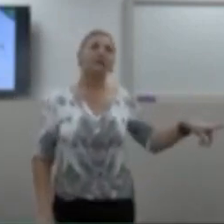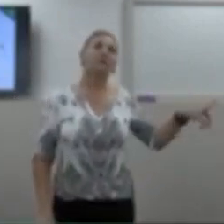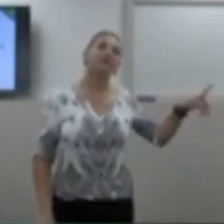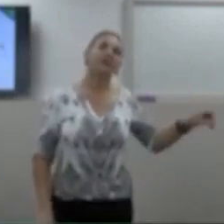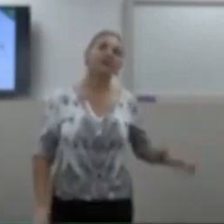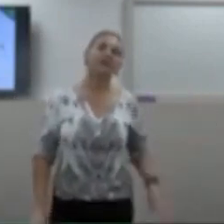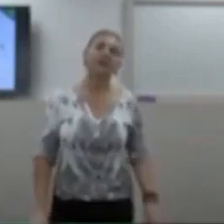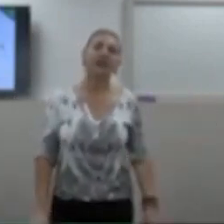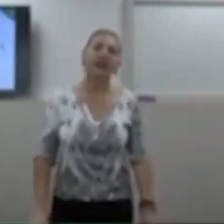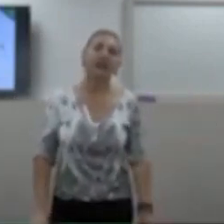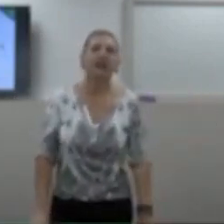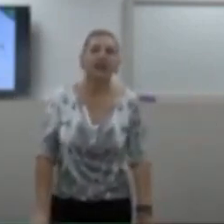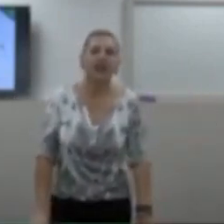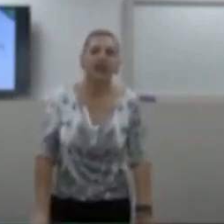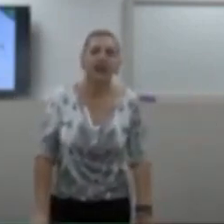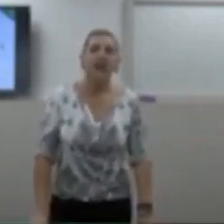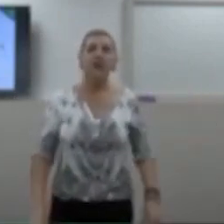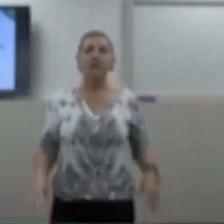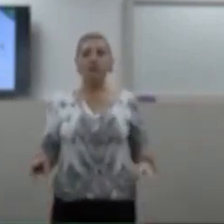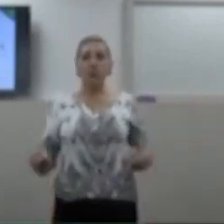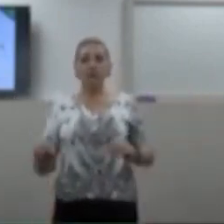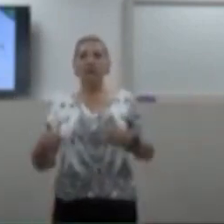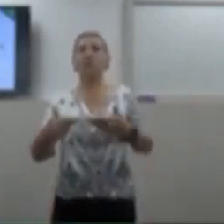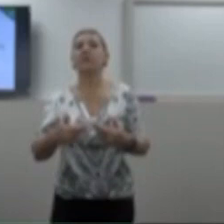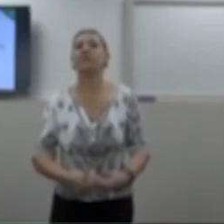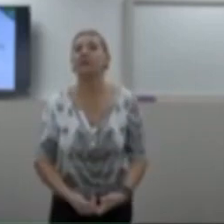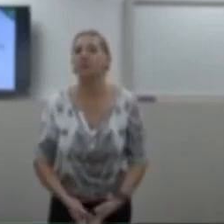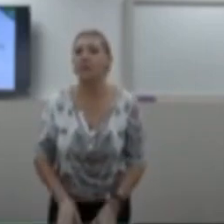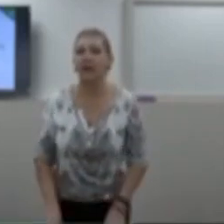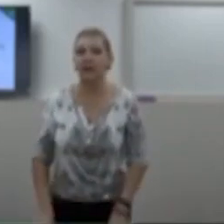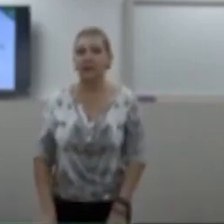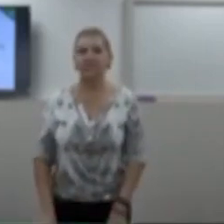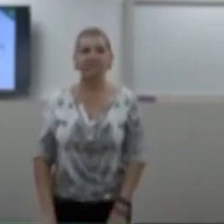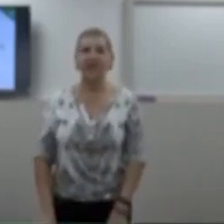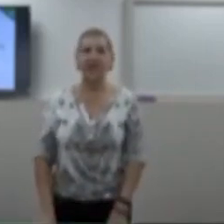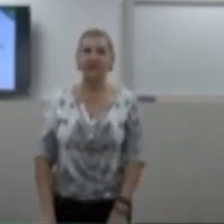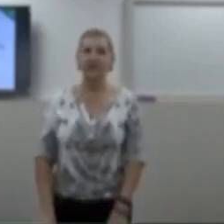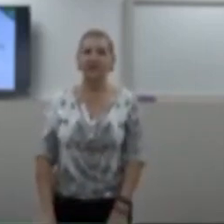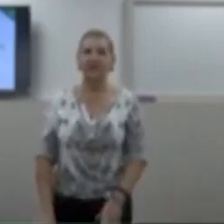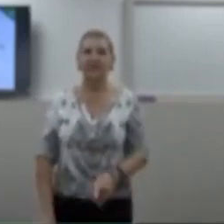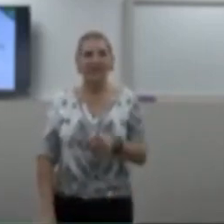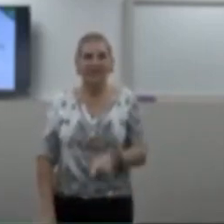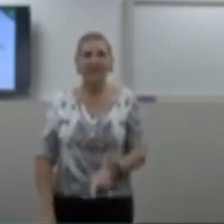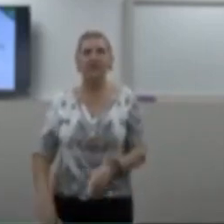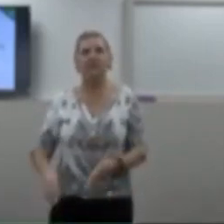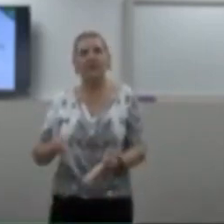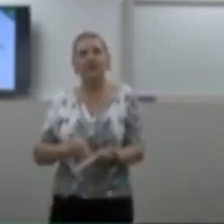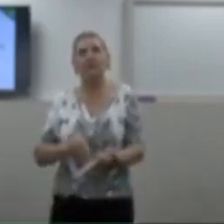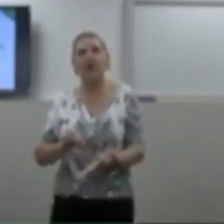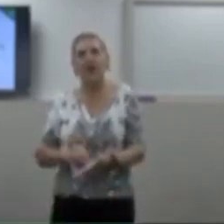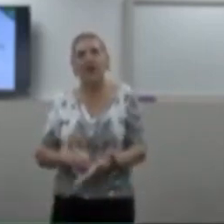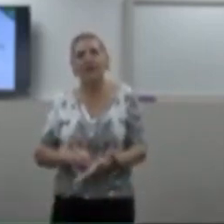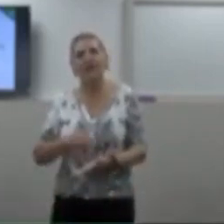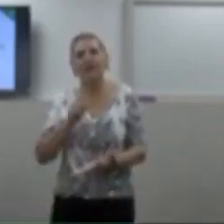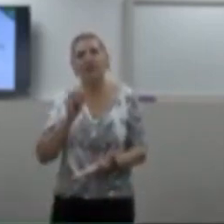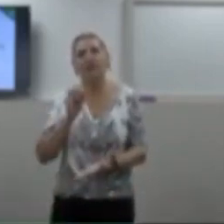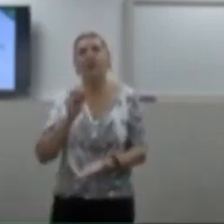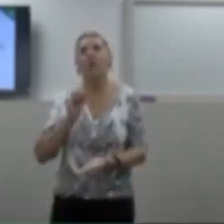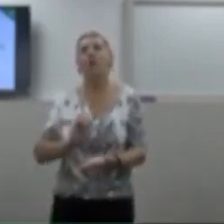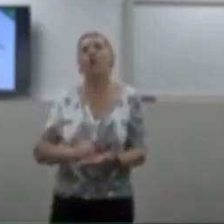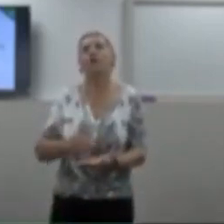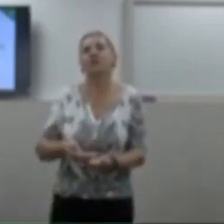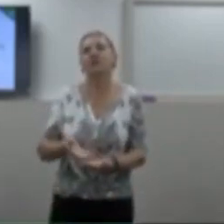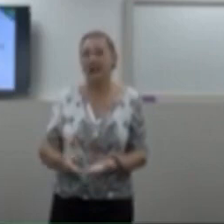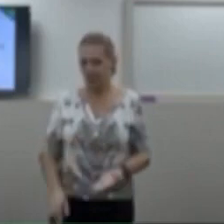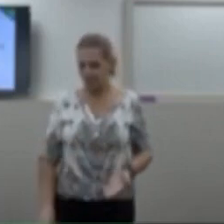sou o 4º da fila da janela. Eu sou o 5º da fila do meio. É isso. Isso é ordem, isso